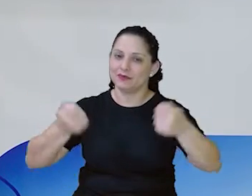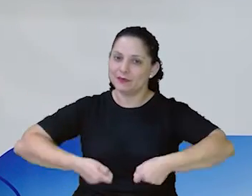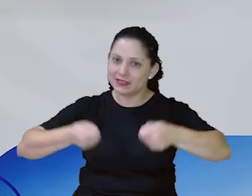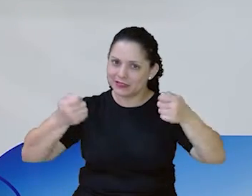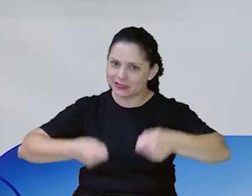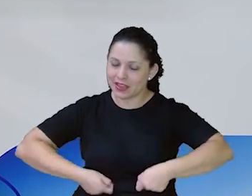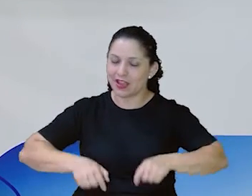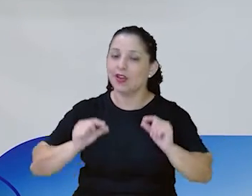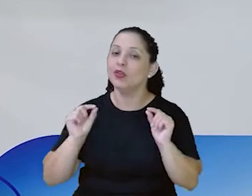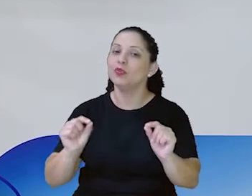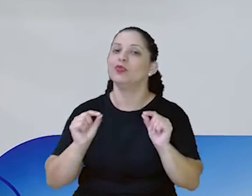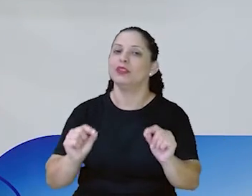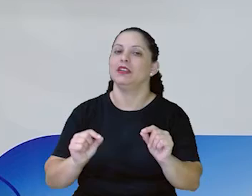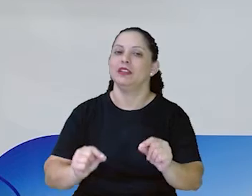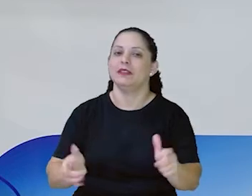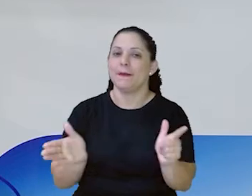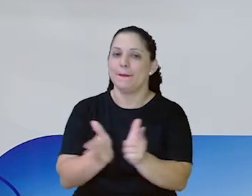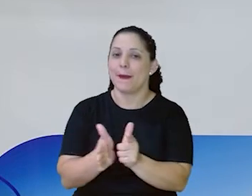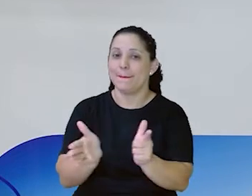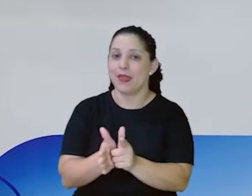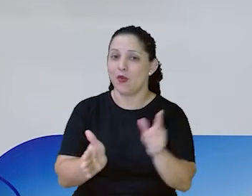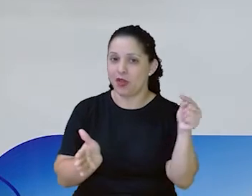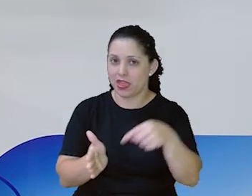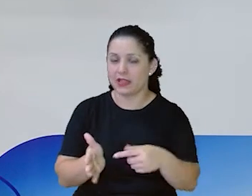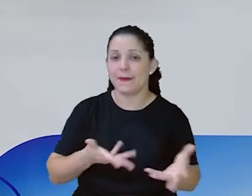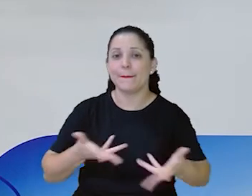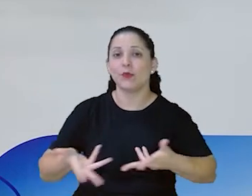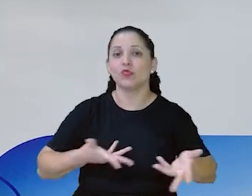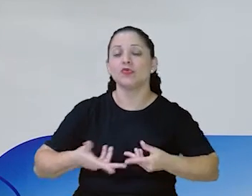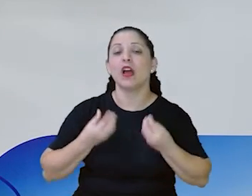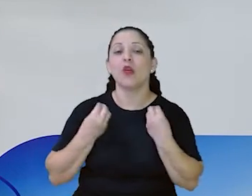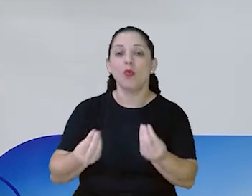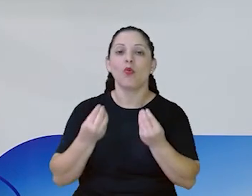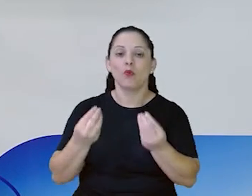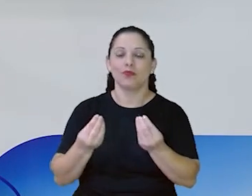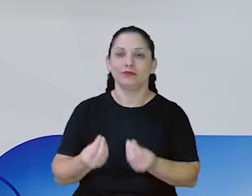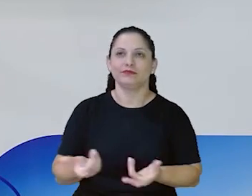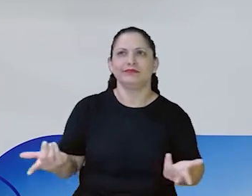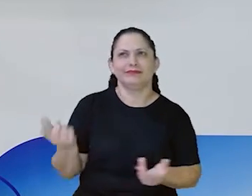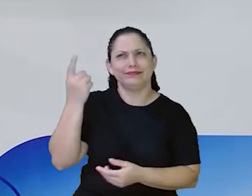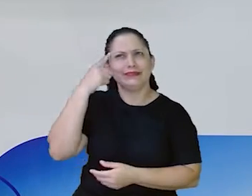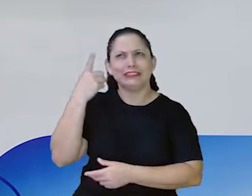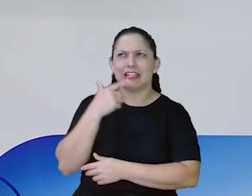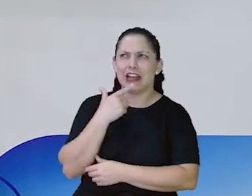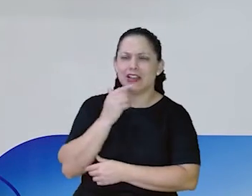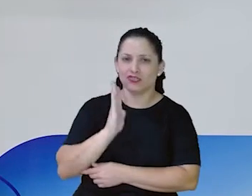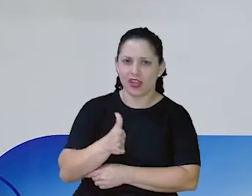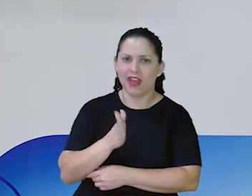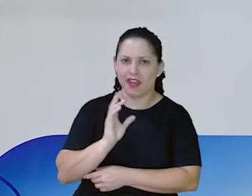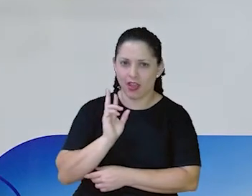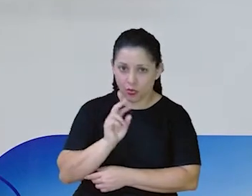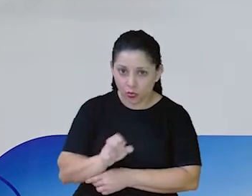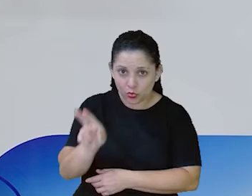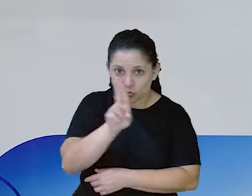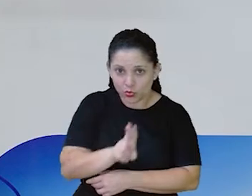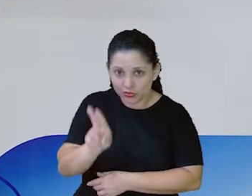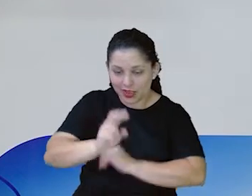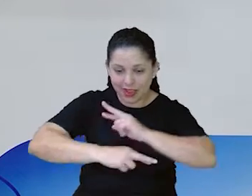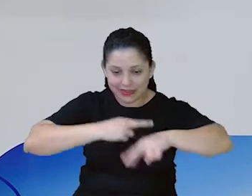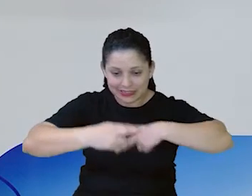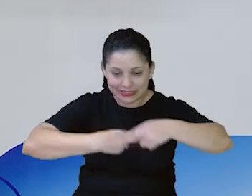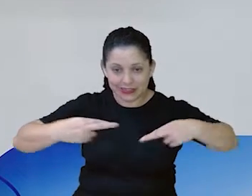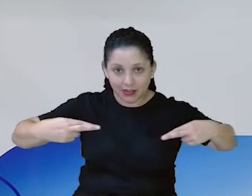essa sacola de papel, esse papel está sendo produzido como? A gente também precisa, será que esse papel já é reciclado? Já